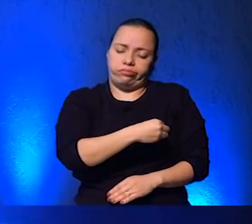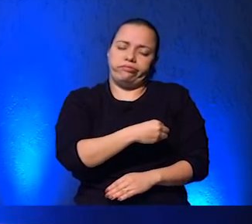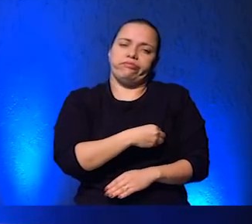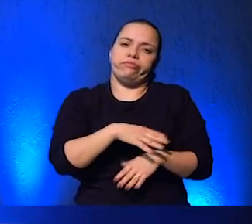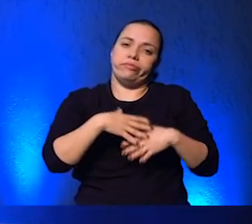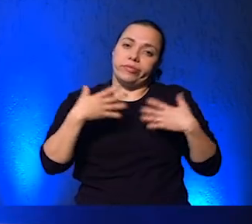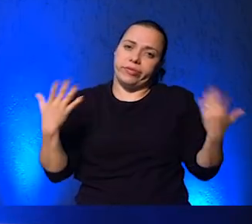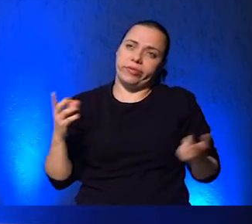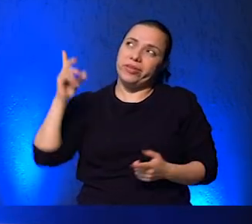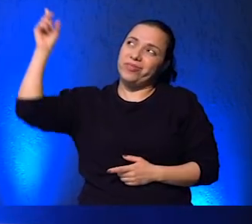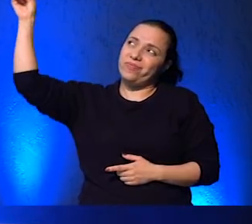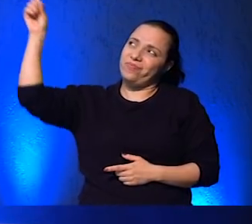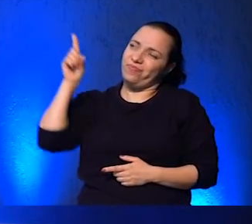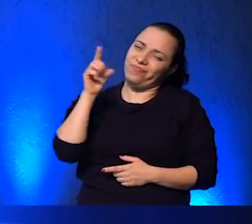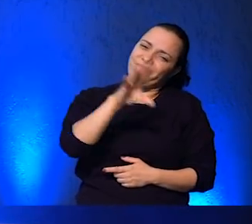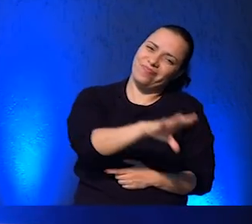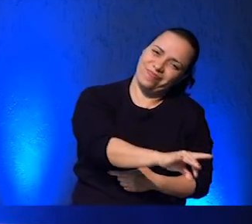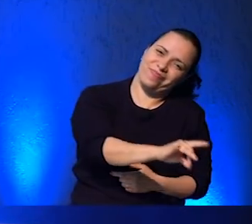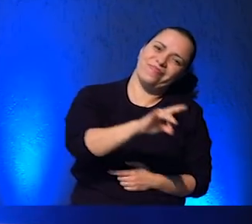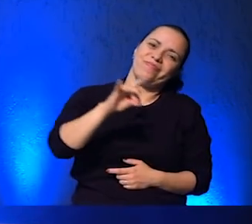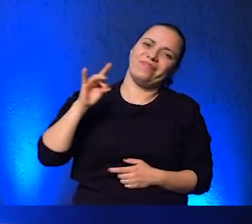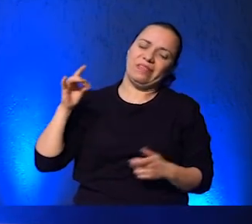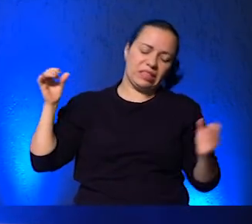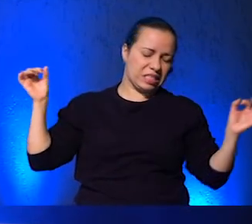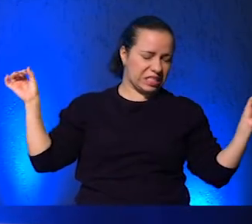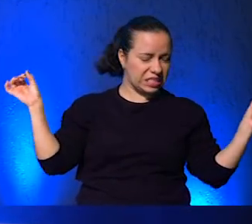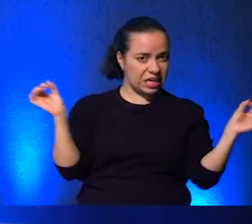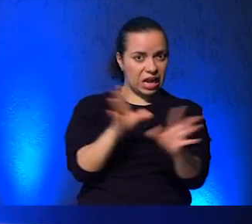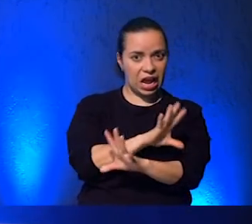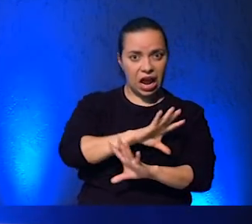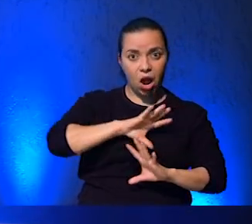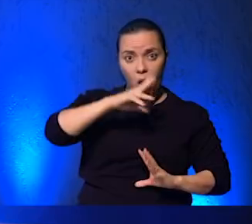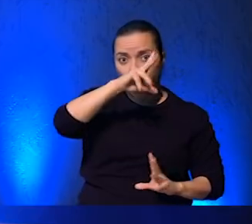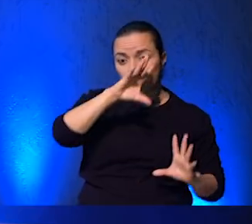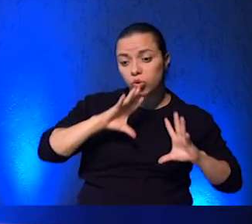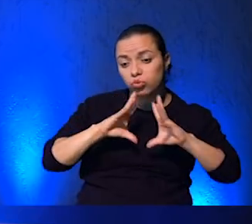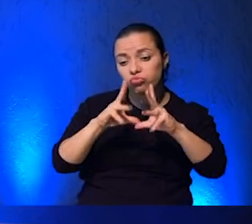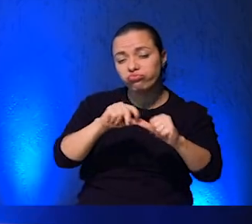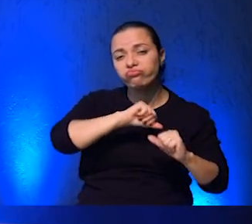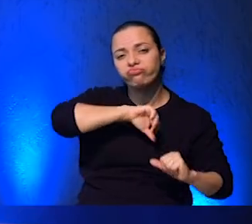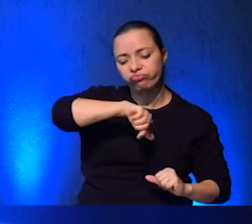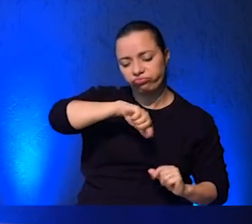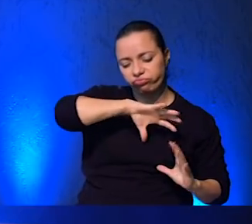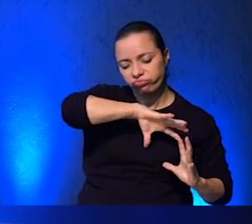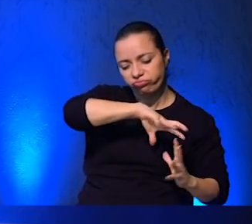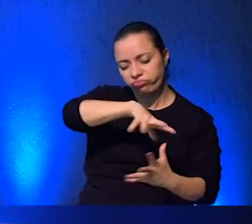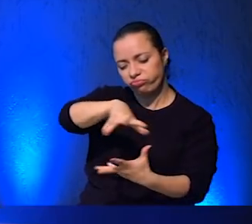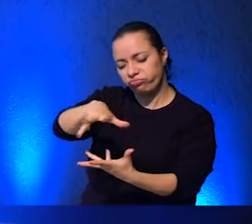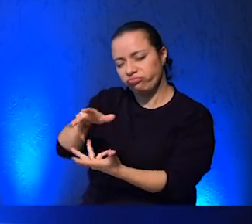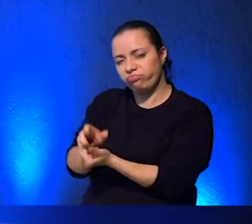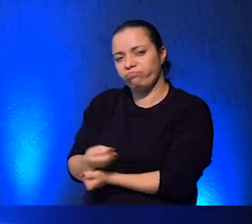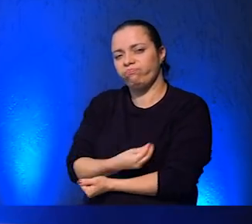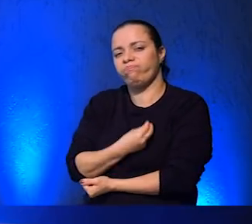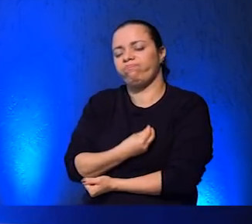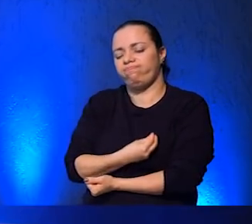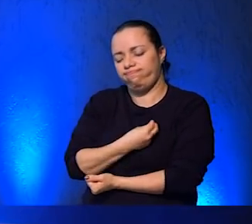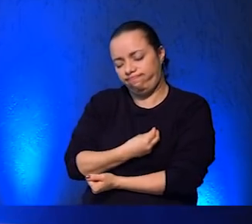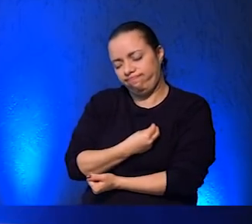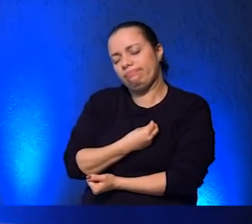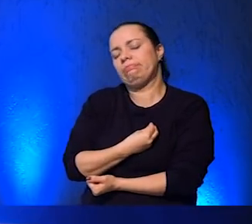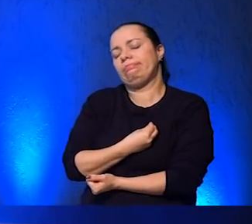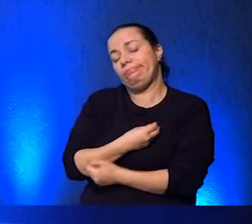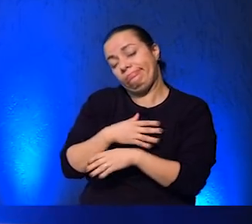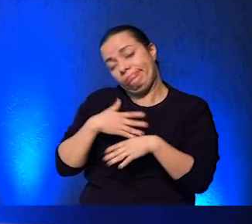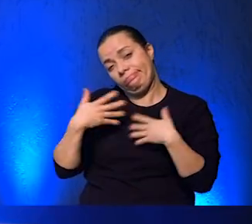decidiu destruir toda a carne viva sobre a terra deus decidiu destruir todos